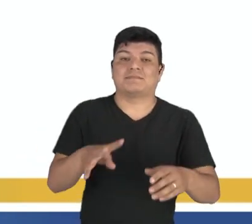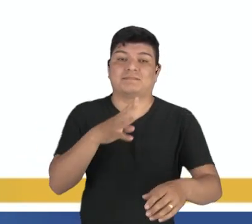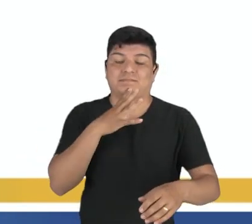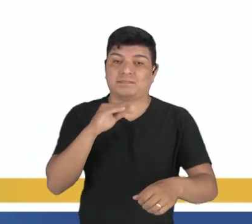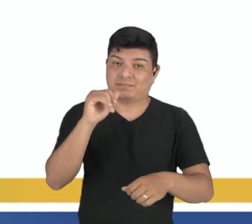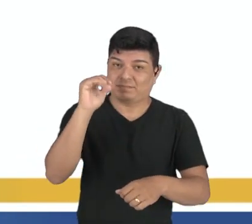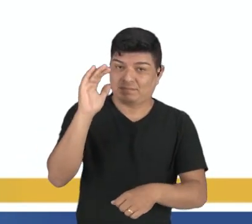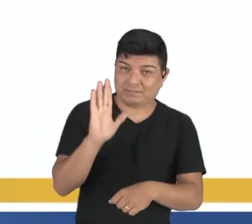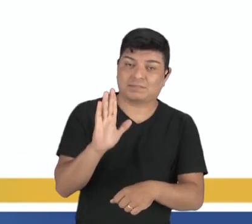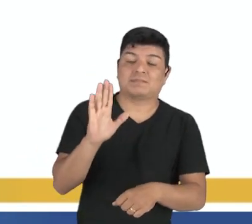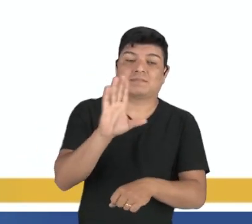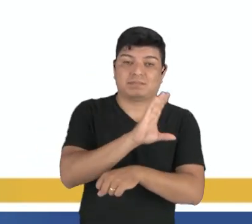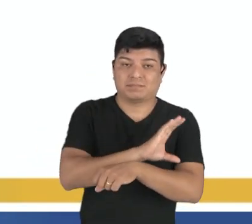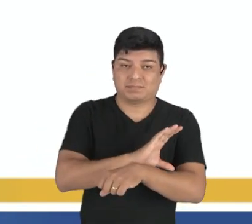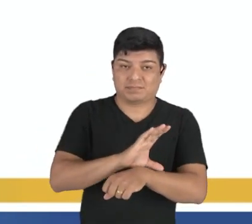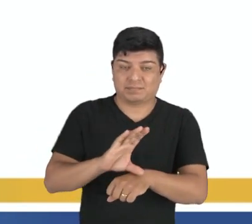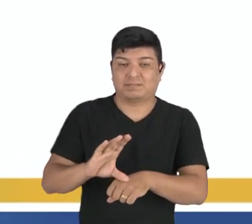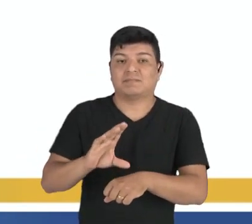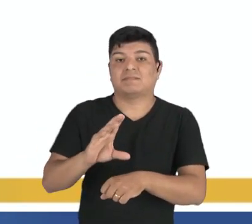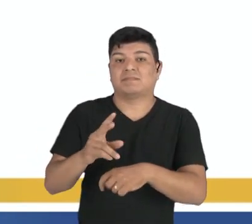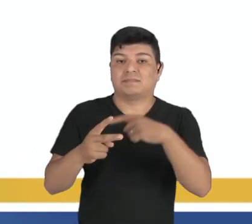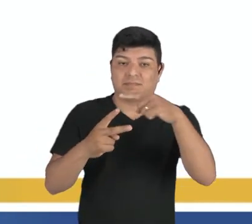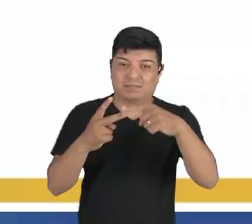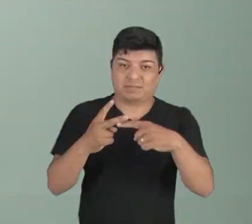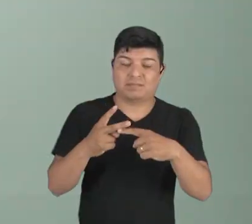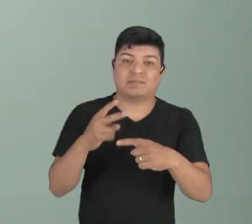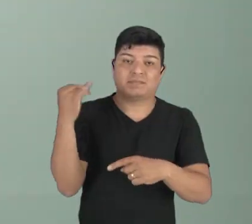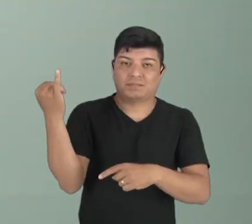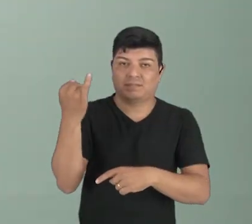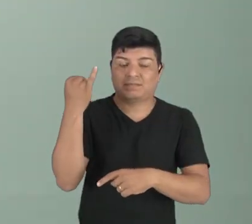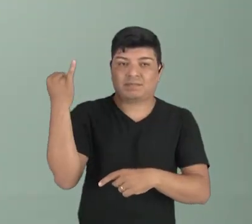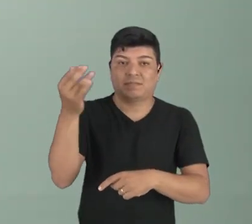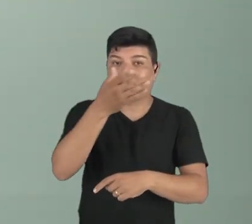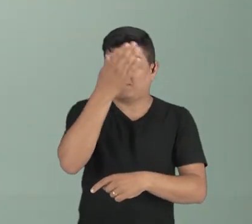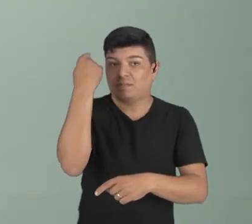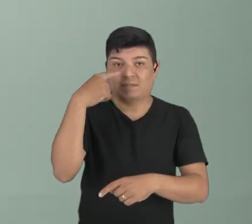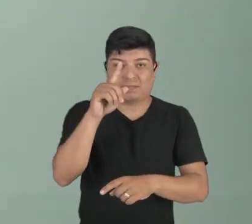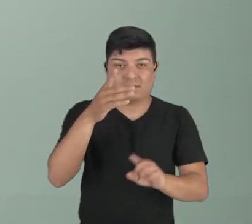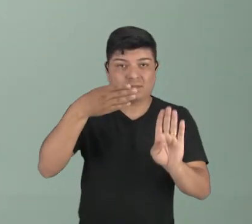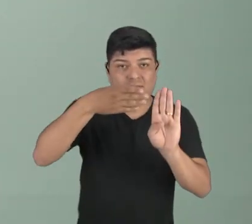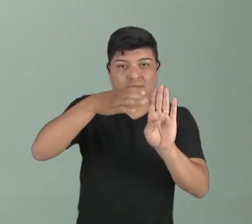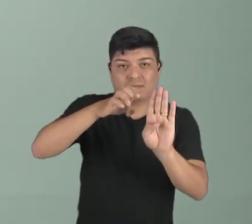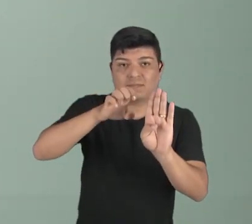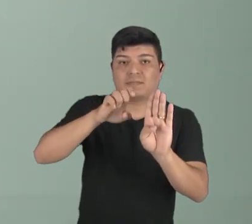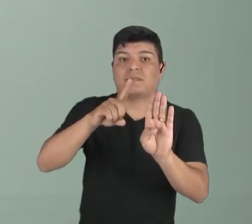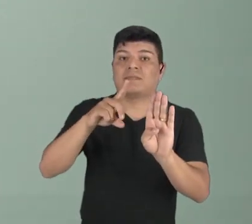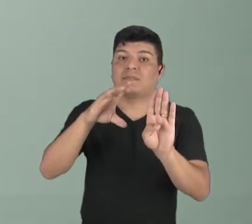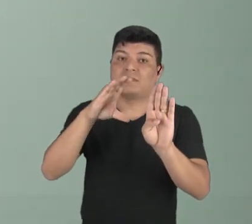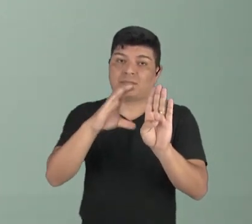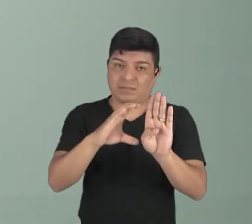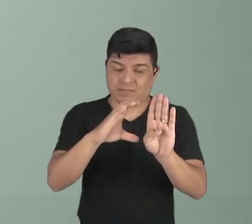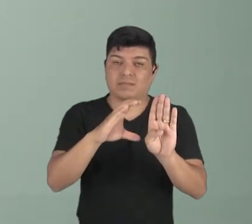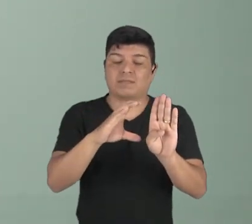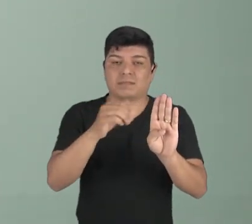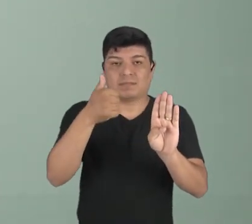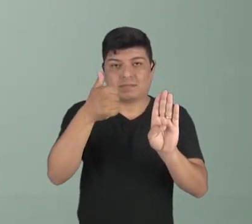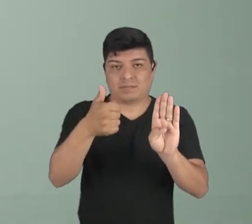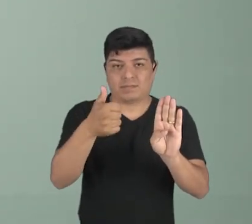conhecer ainda mais dessas culturas, né, dessas duas culturas tão ricas. Não esqueça de acessar a nossa plataforma, a plataforma